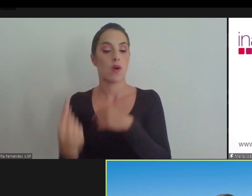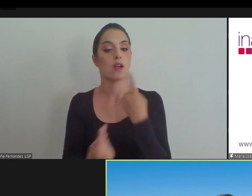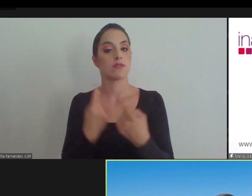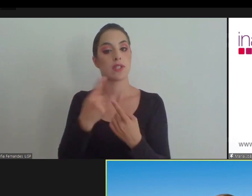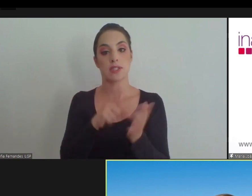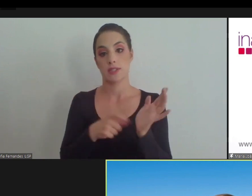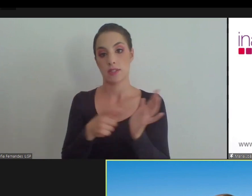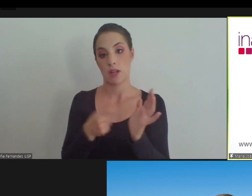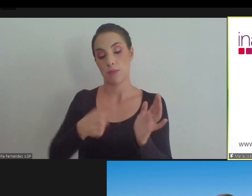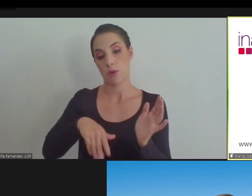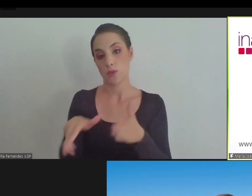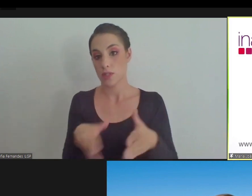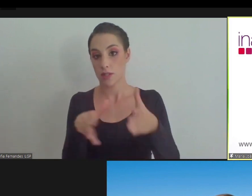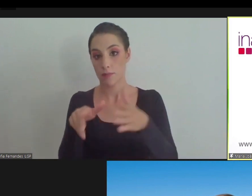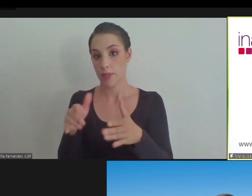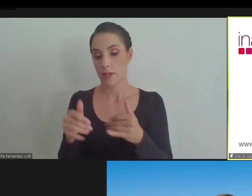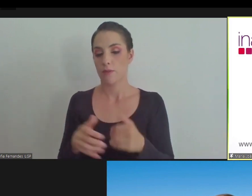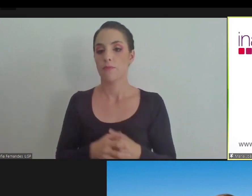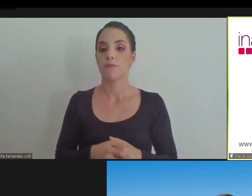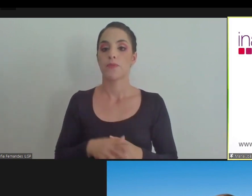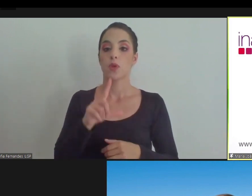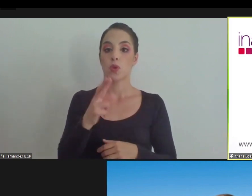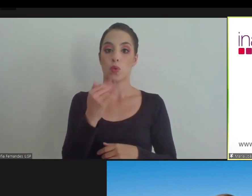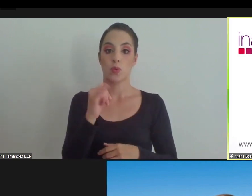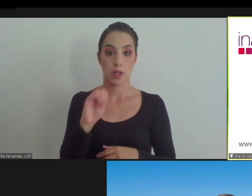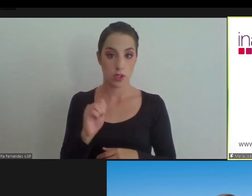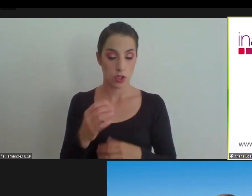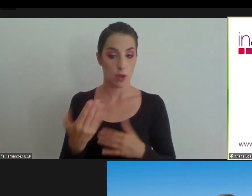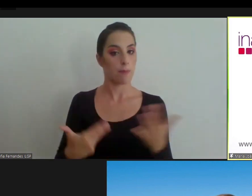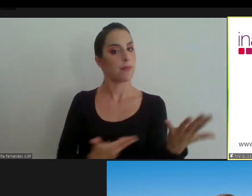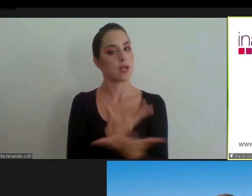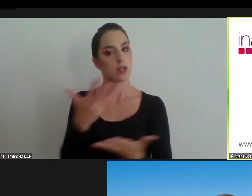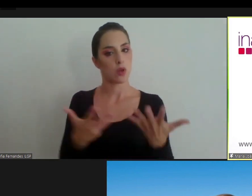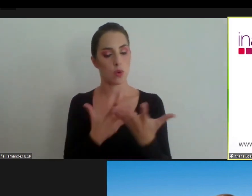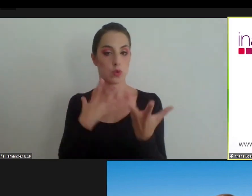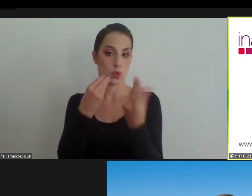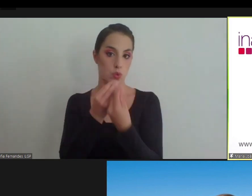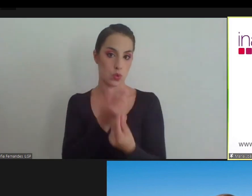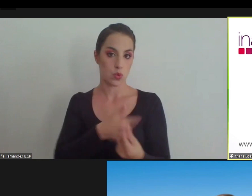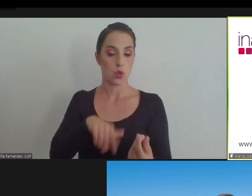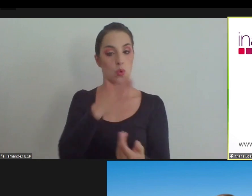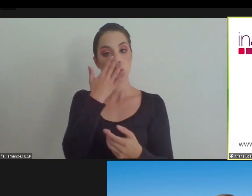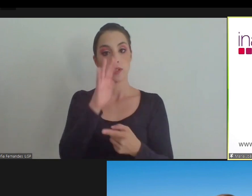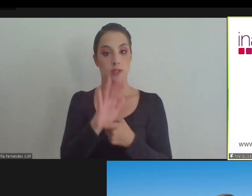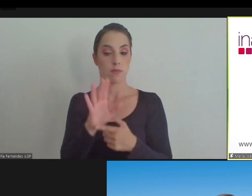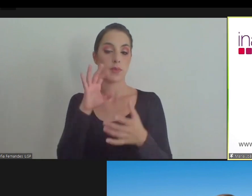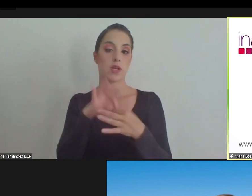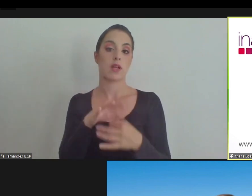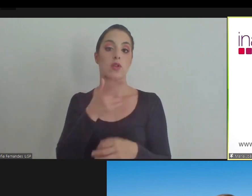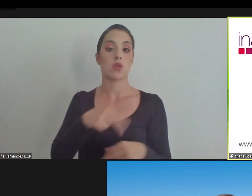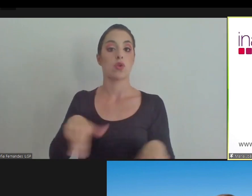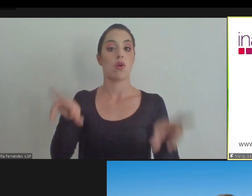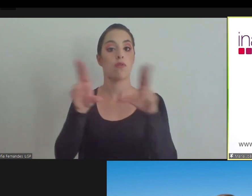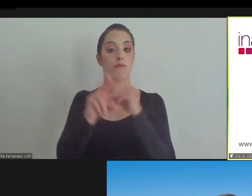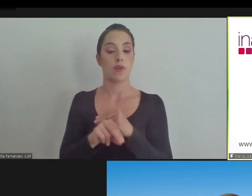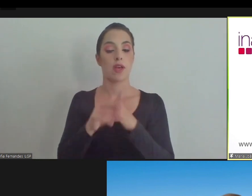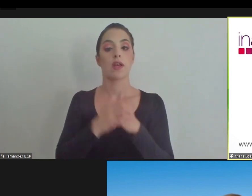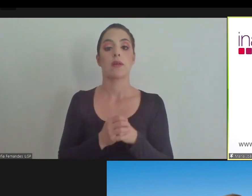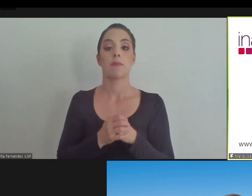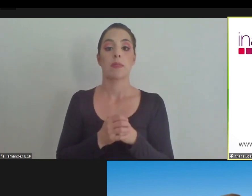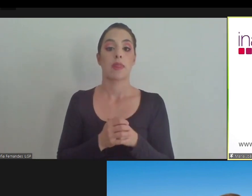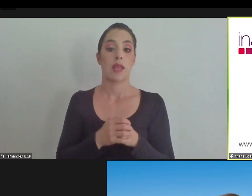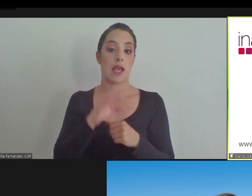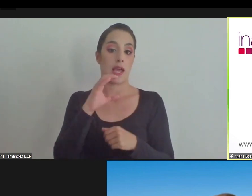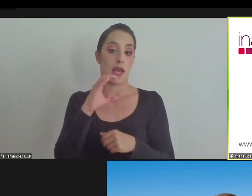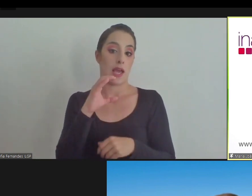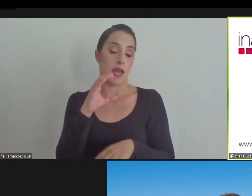caminho. Luís partiu aqui connosco o exemplo da Nova SBE e de um